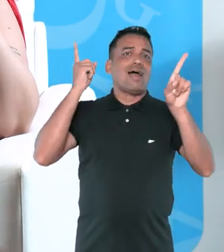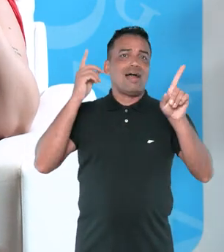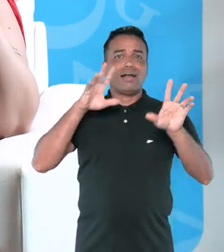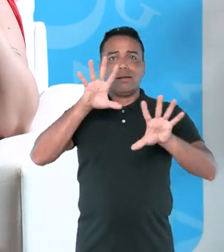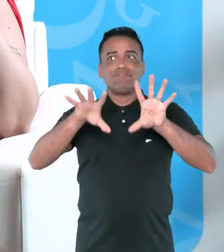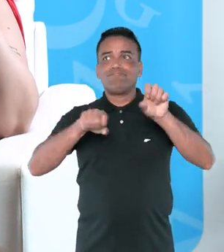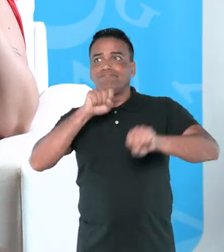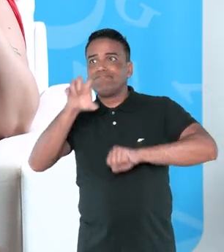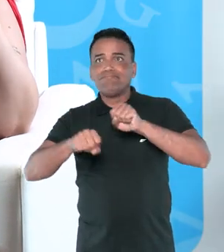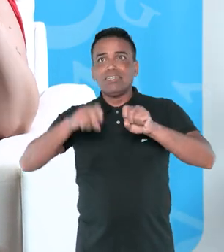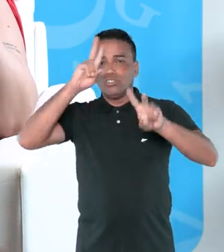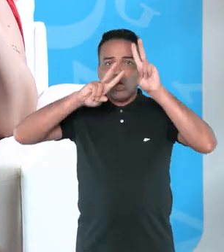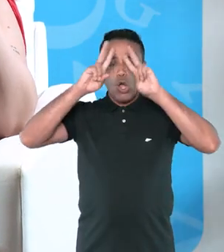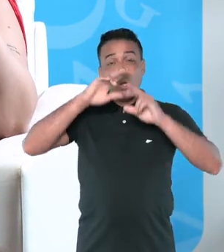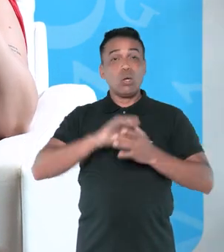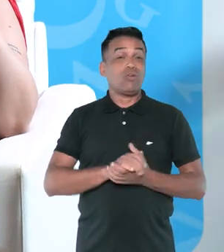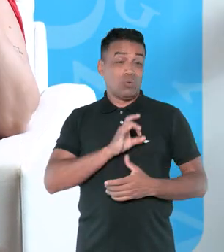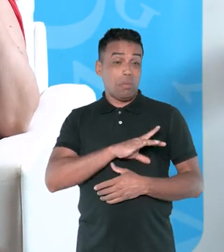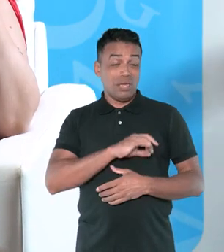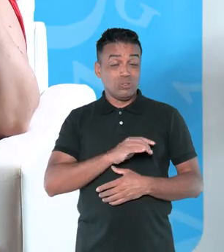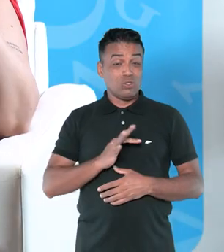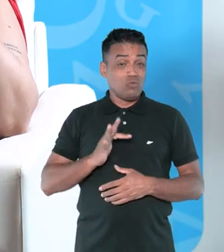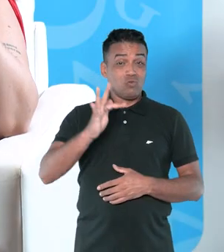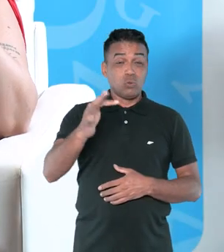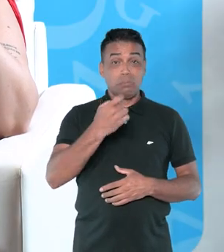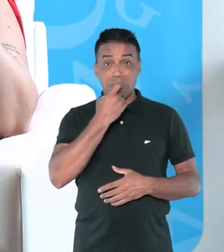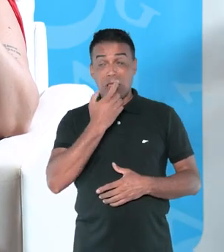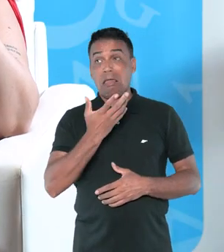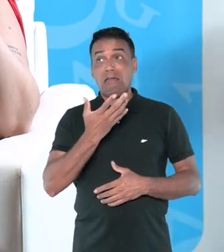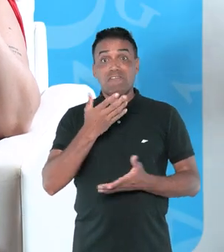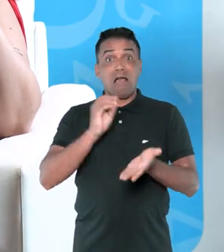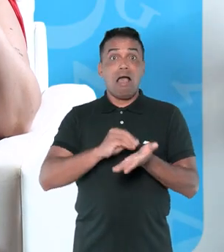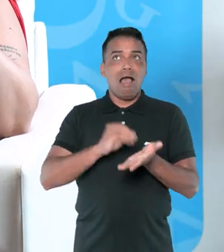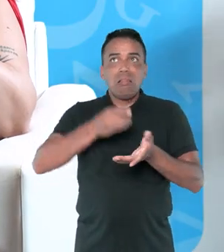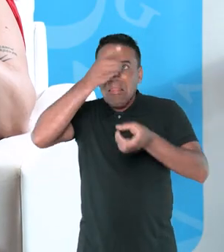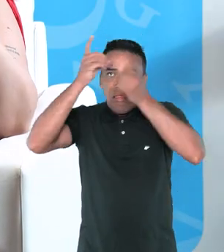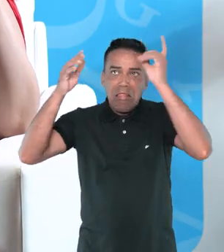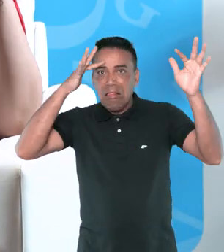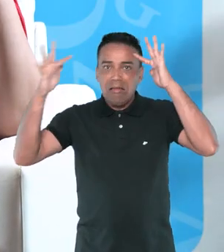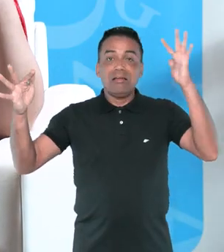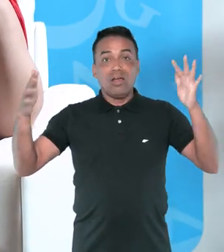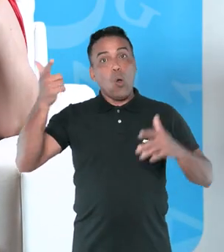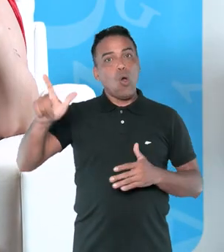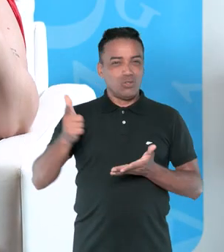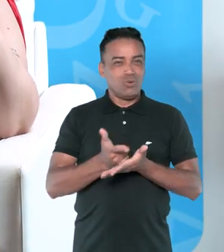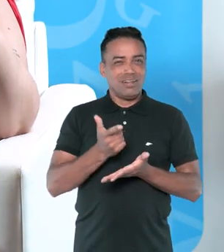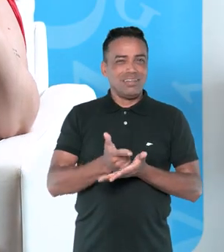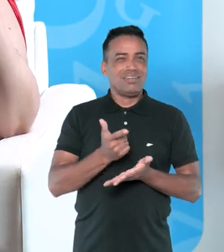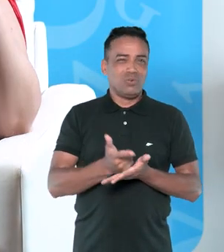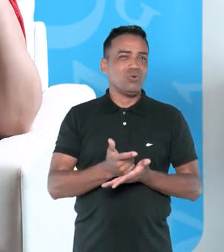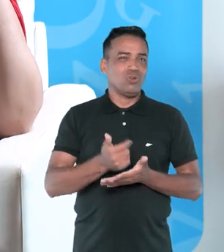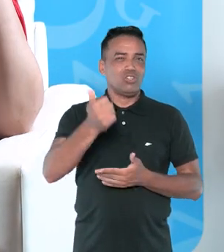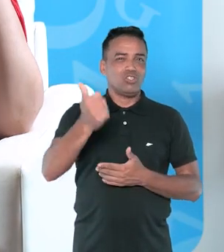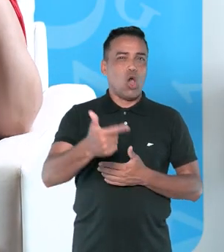que um dia que falte. Eu estou escrevendo um livro novo agora, o Delírio São Pedro, que eu tenho que terminar no dia 2 de